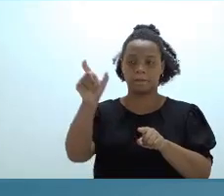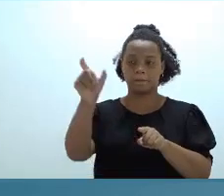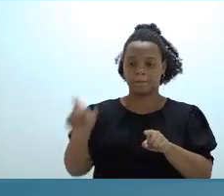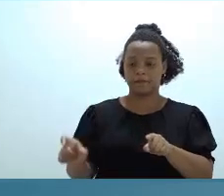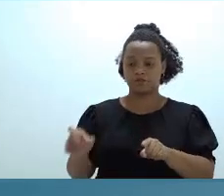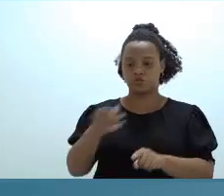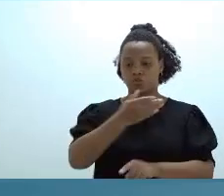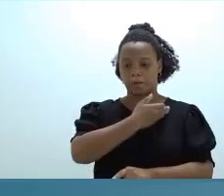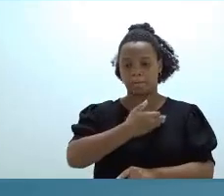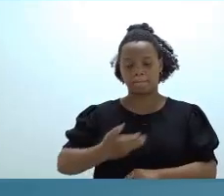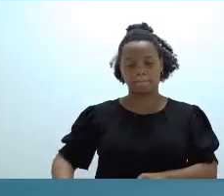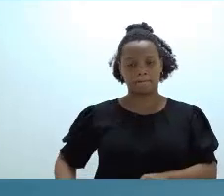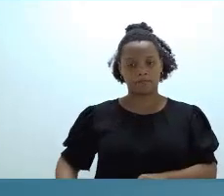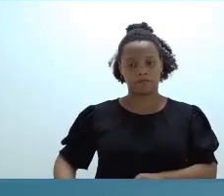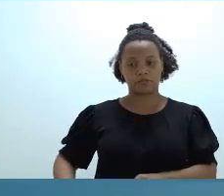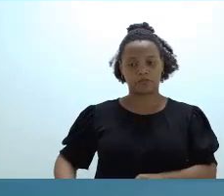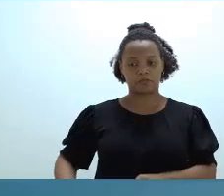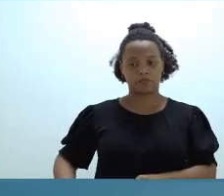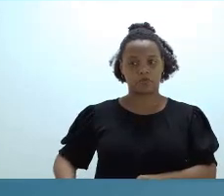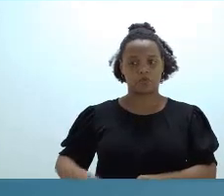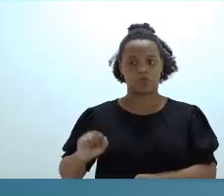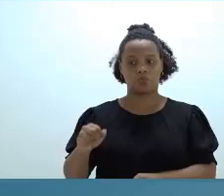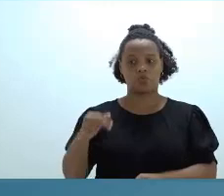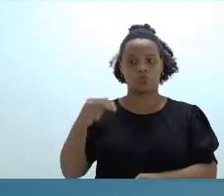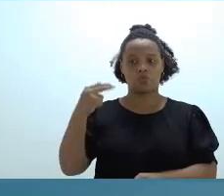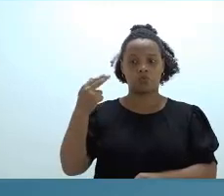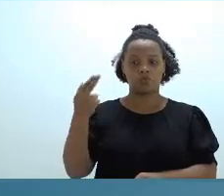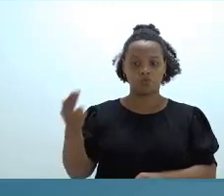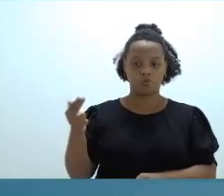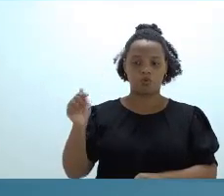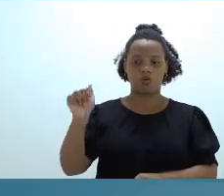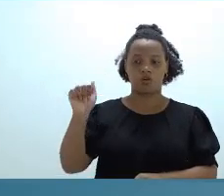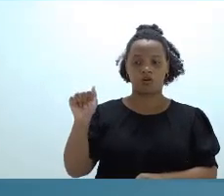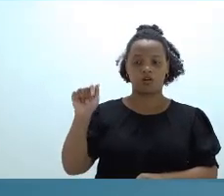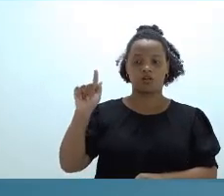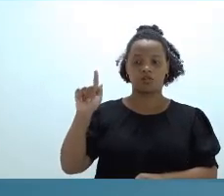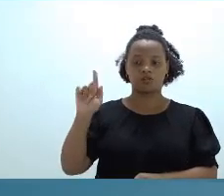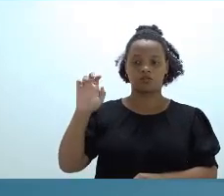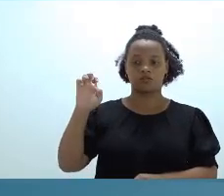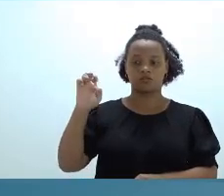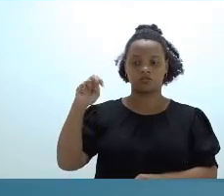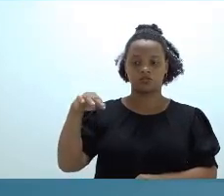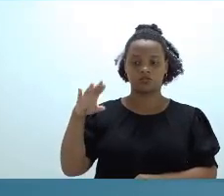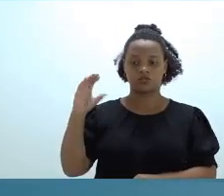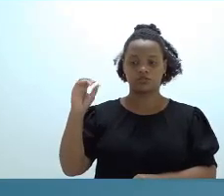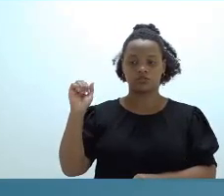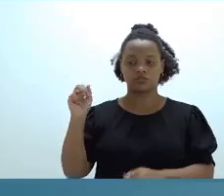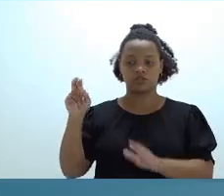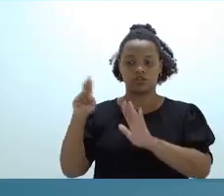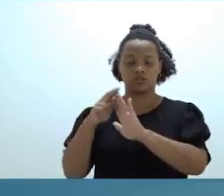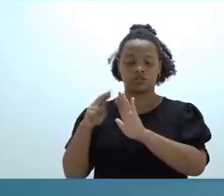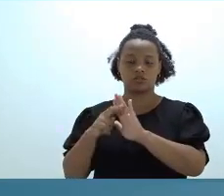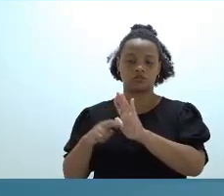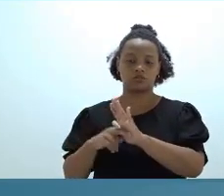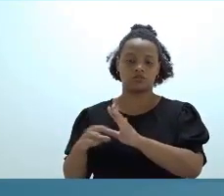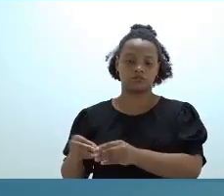não há ente público ou agência reguladora no qual passeio da demanda.